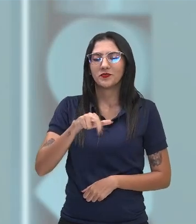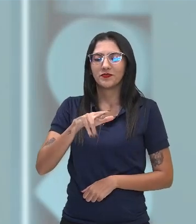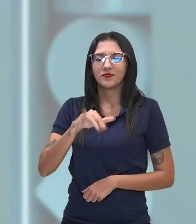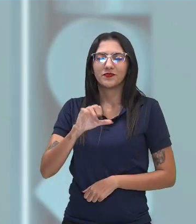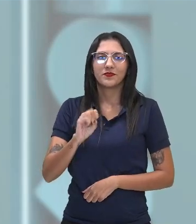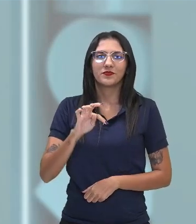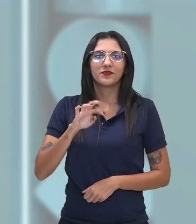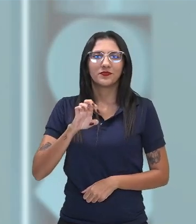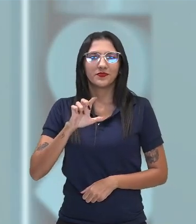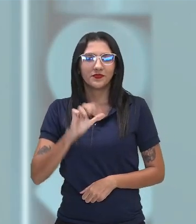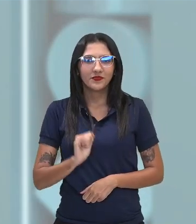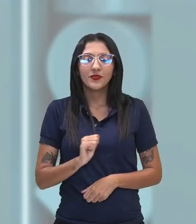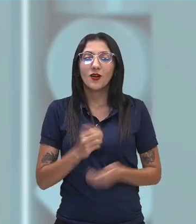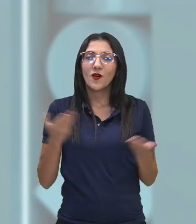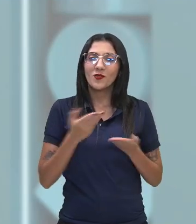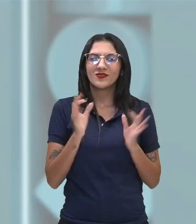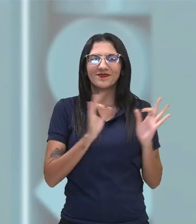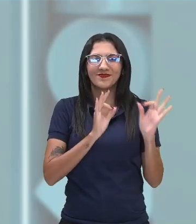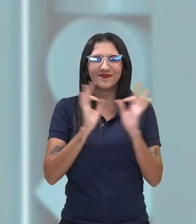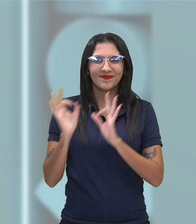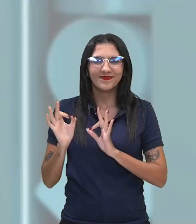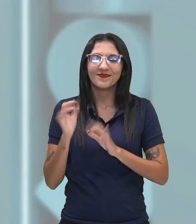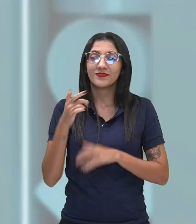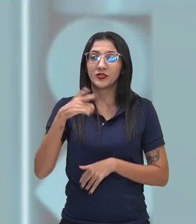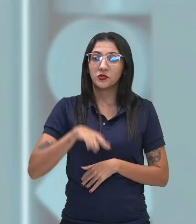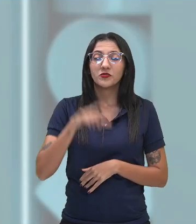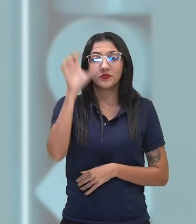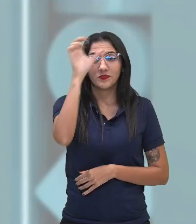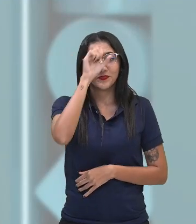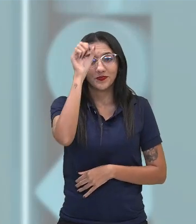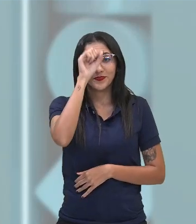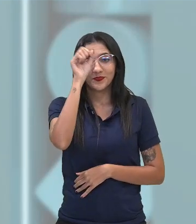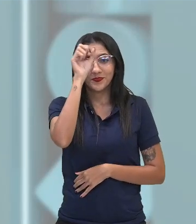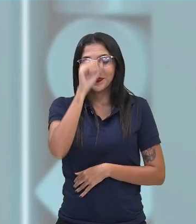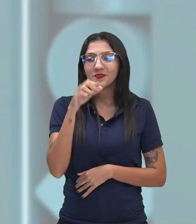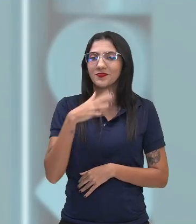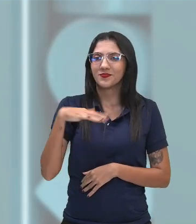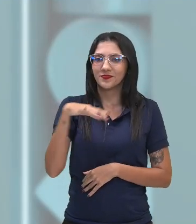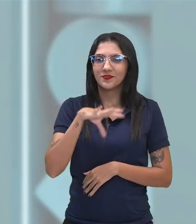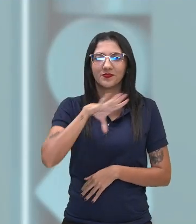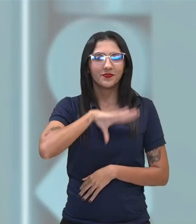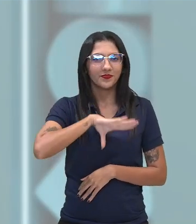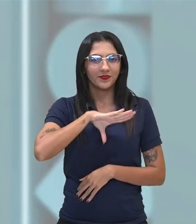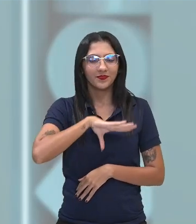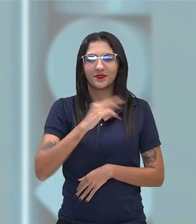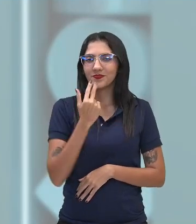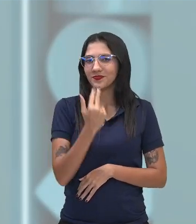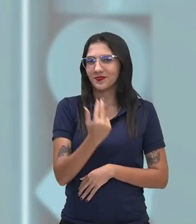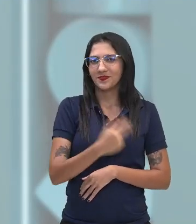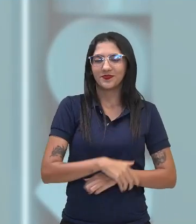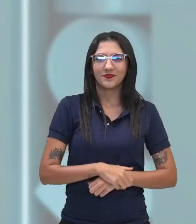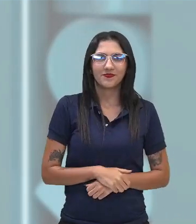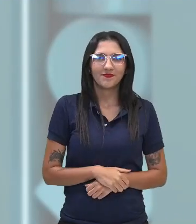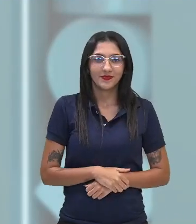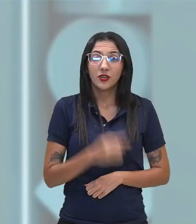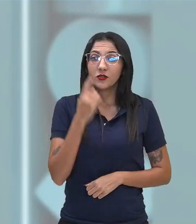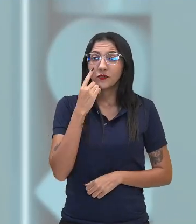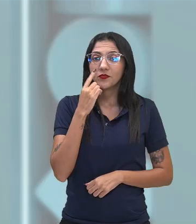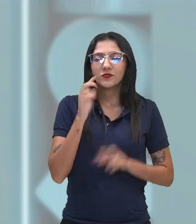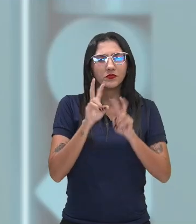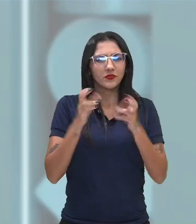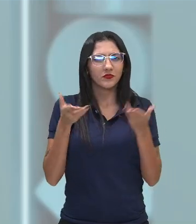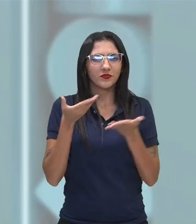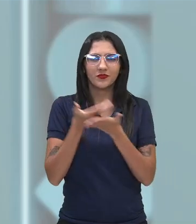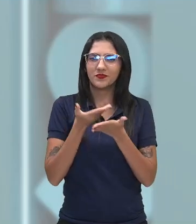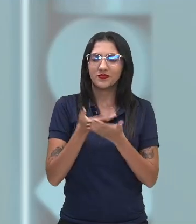Marchante e vamos estar juntos mais um pouquinho e aprender um pouco mais da nossa querida língua portuguesa. Vamos ver o que vamos estudar na